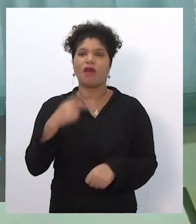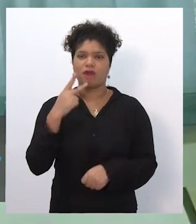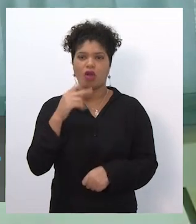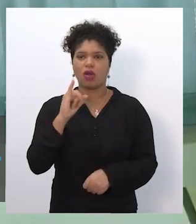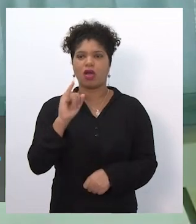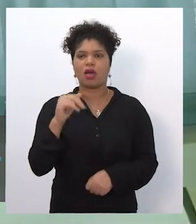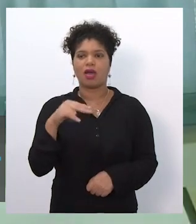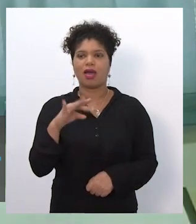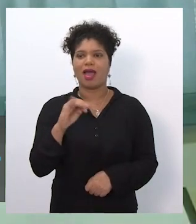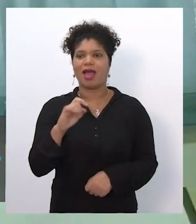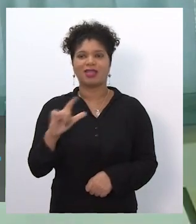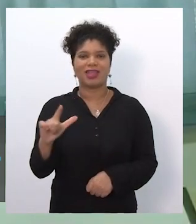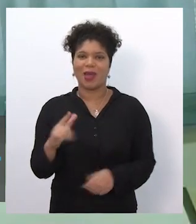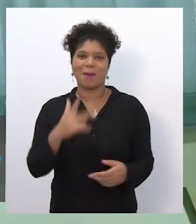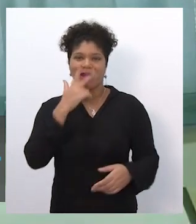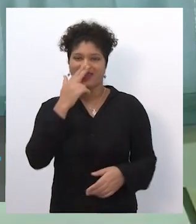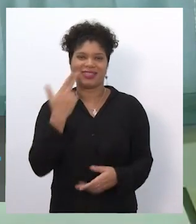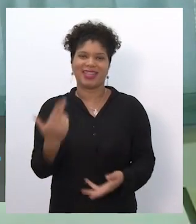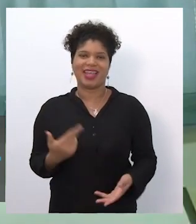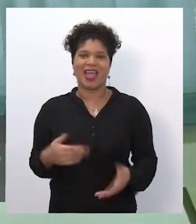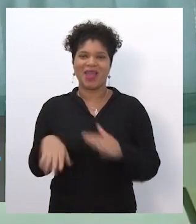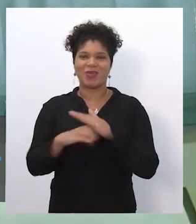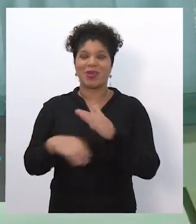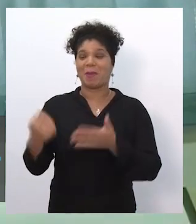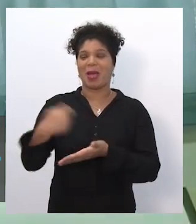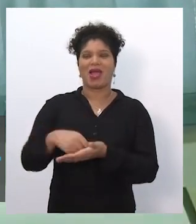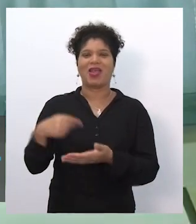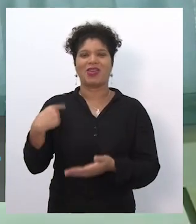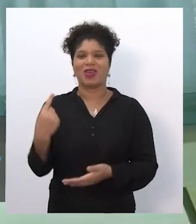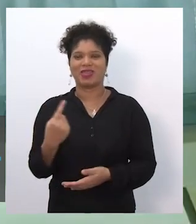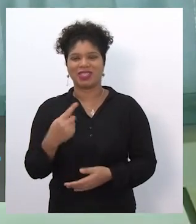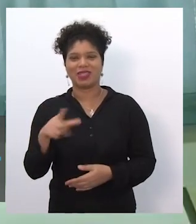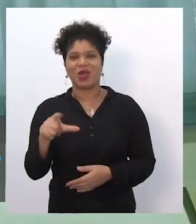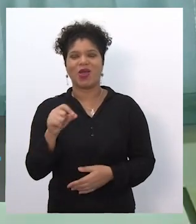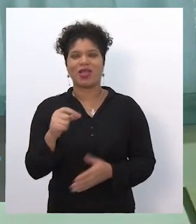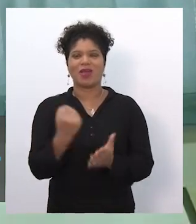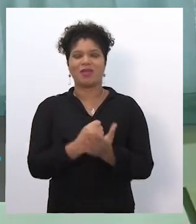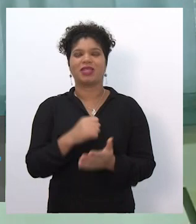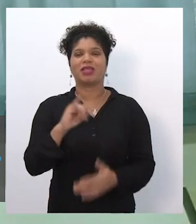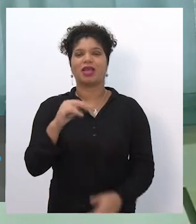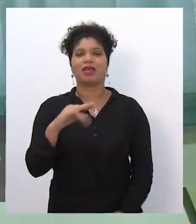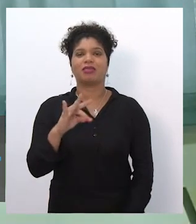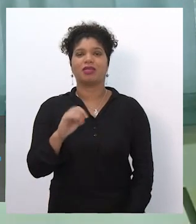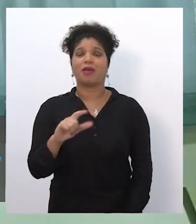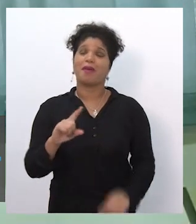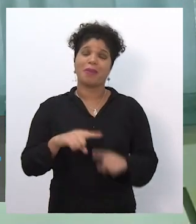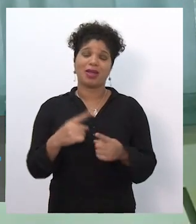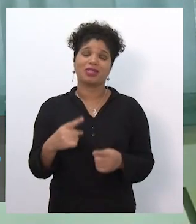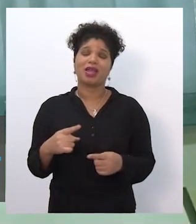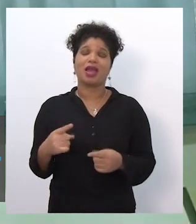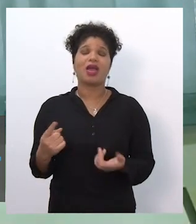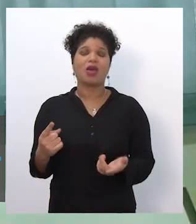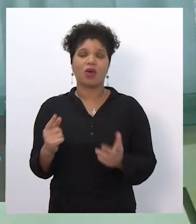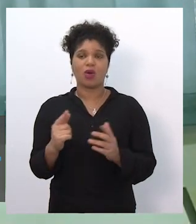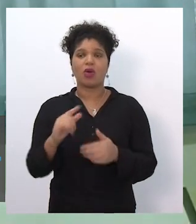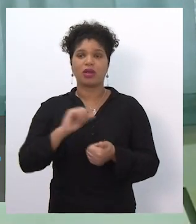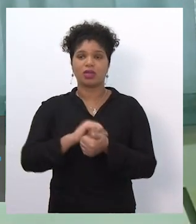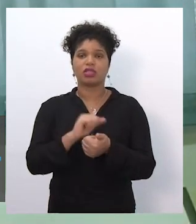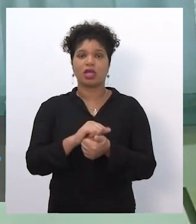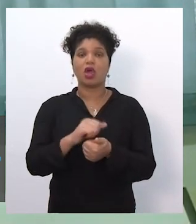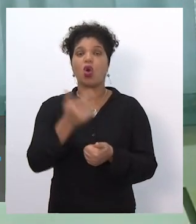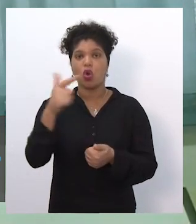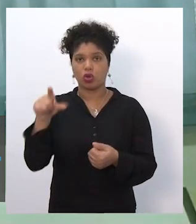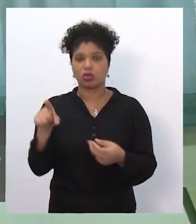parece que a gente somos fanboys da Intel. Não, tem a linha Ryzen que o pessoal comentou, tá? A linha Ryzen, ela se